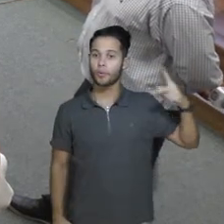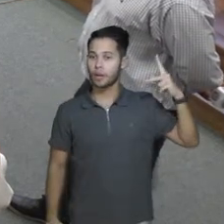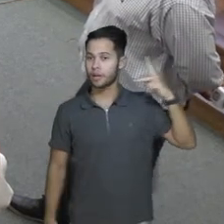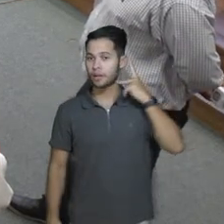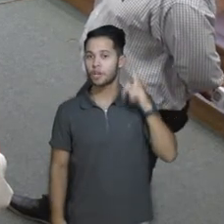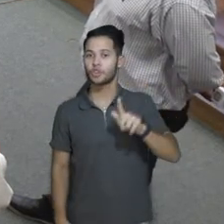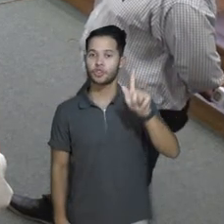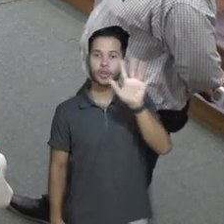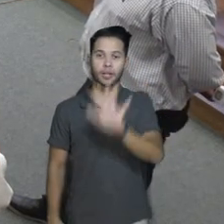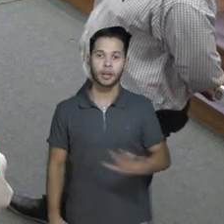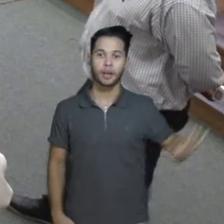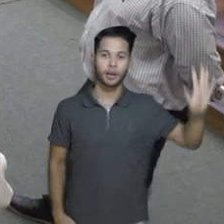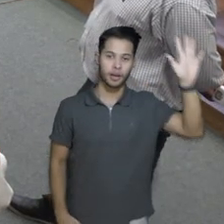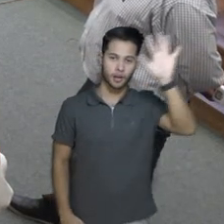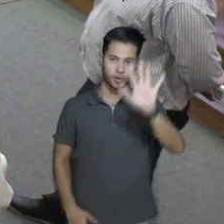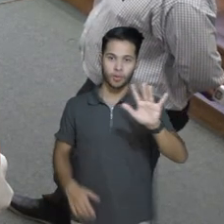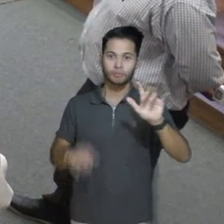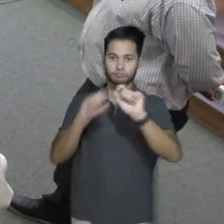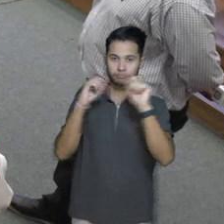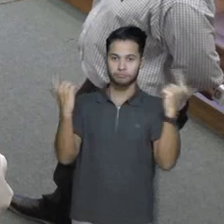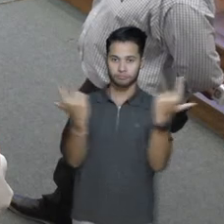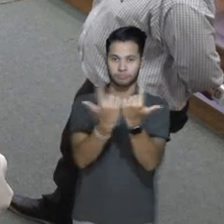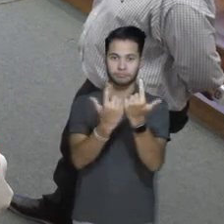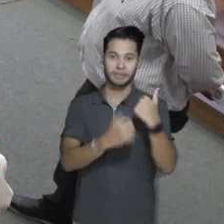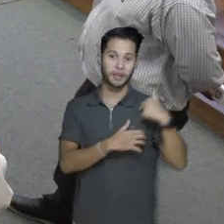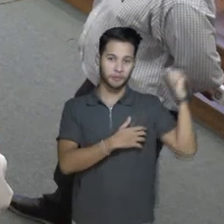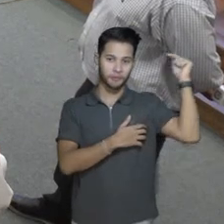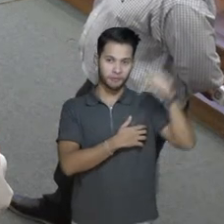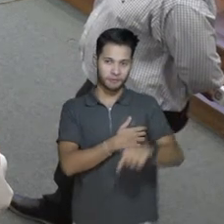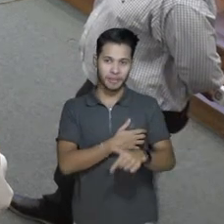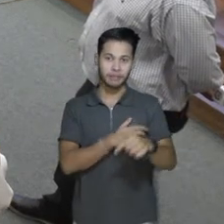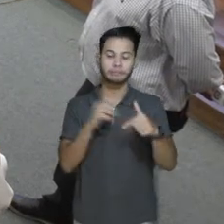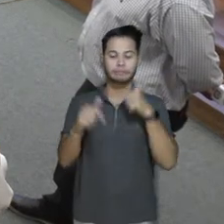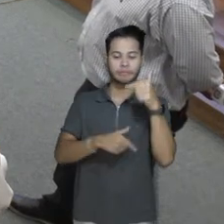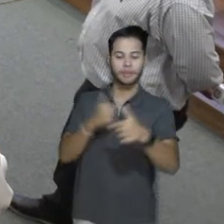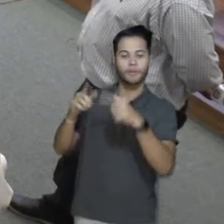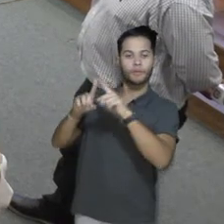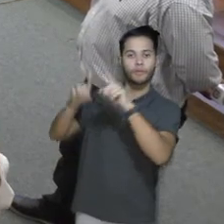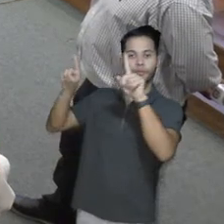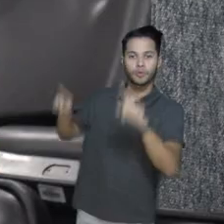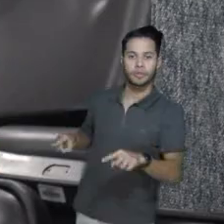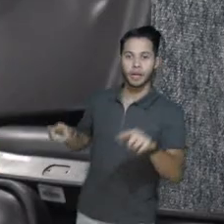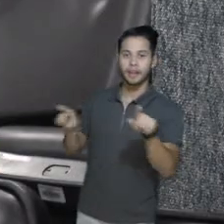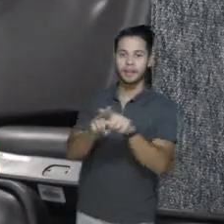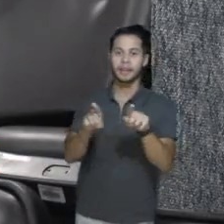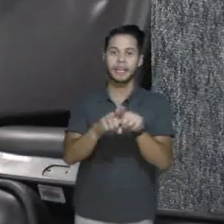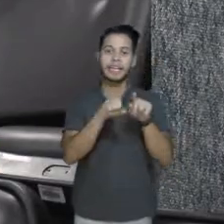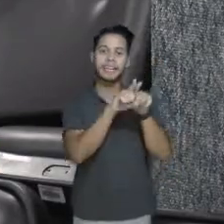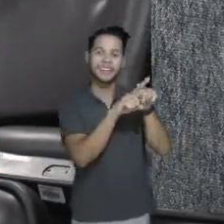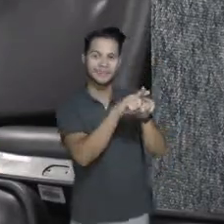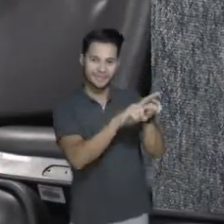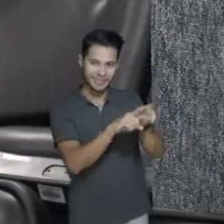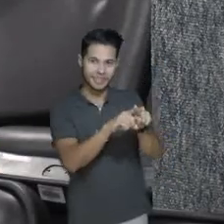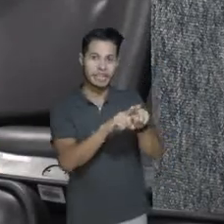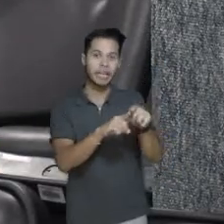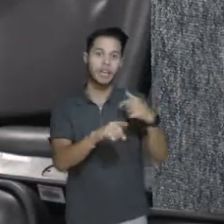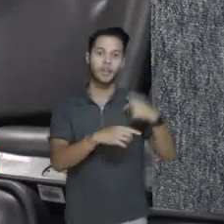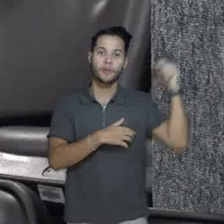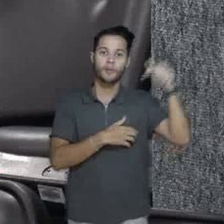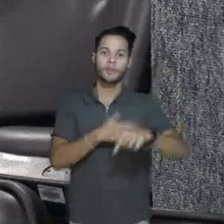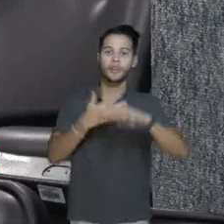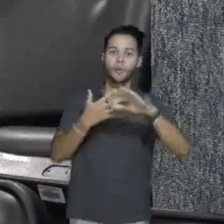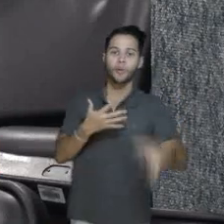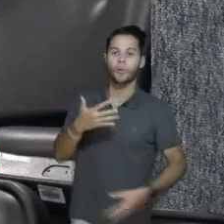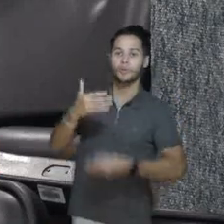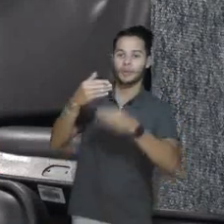aqui numa tripla função de formiguinha de funcionária e de irmã para prestigiar e contribuir com